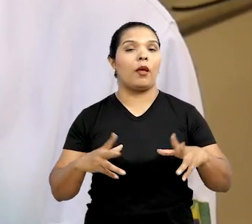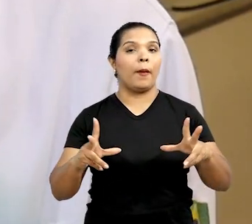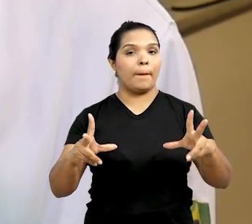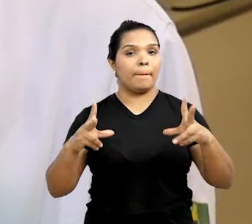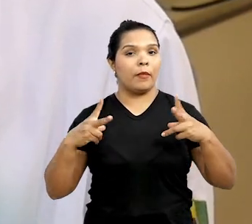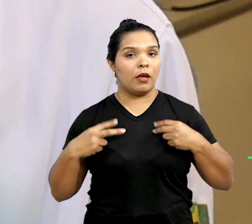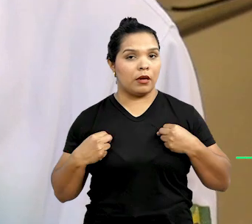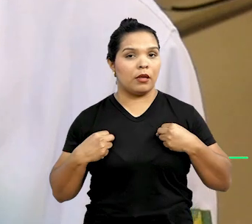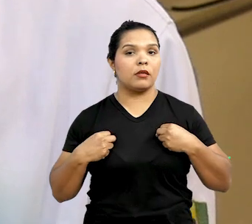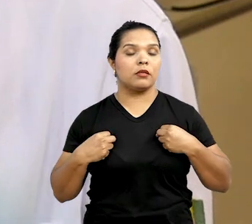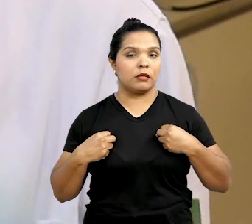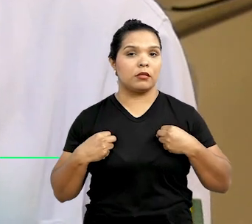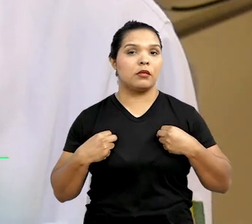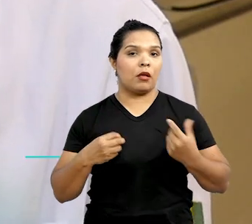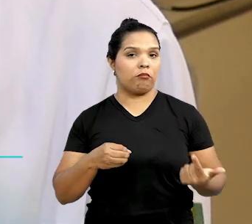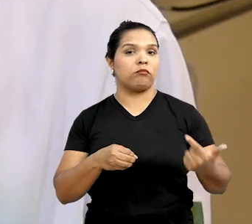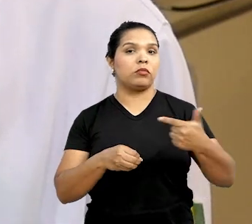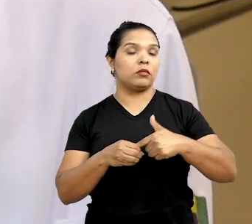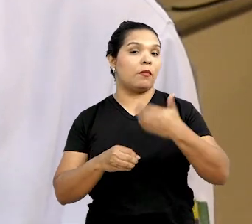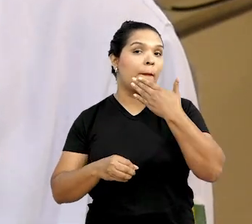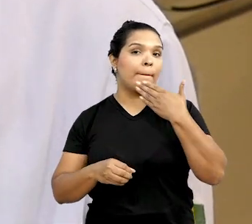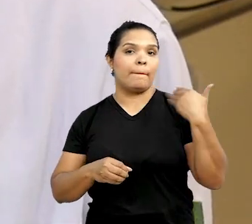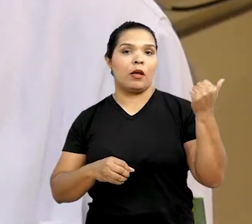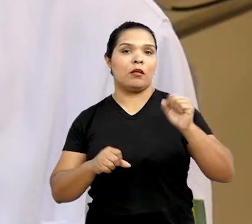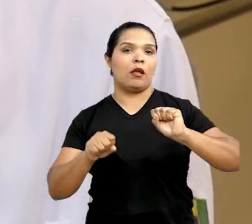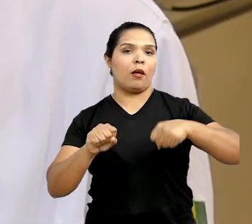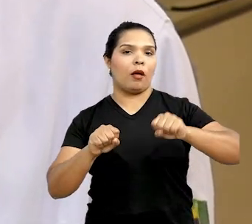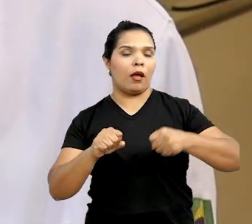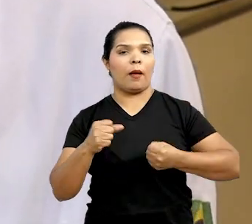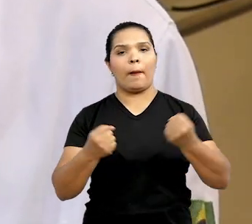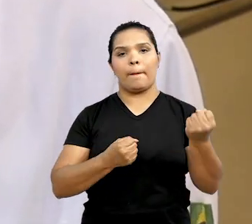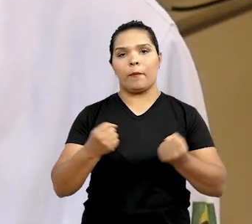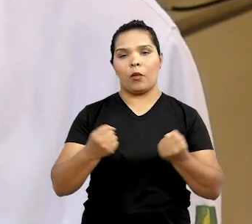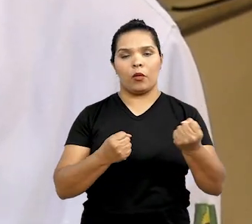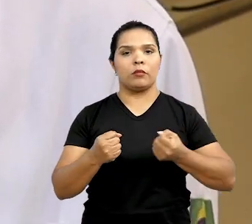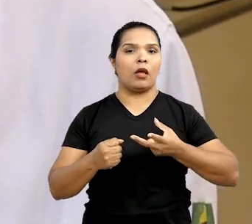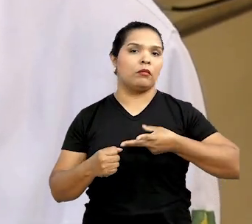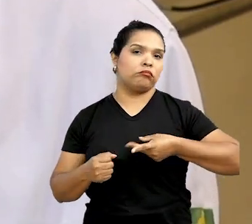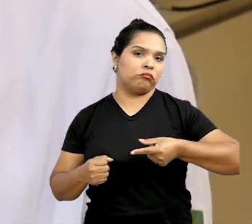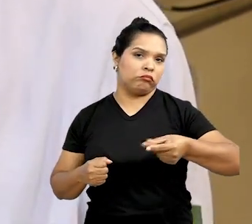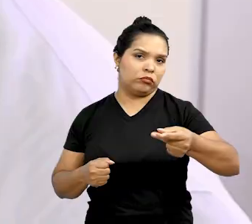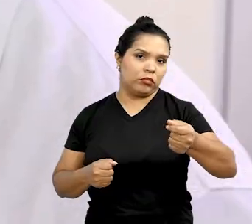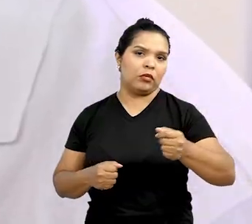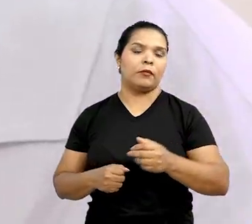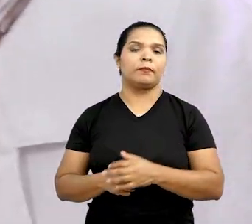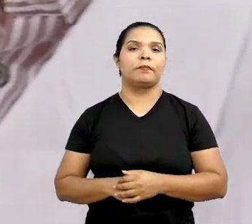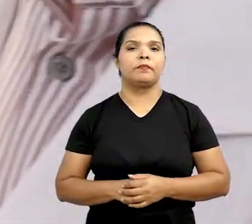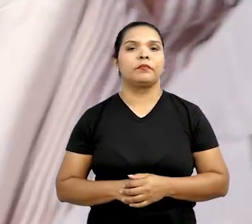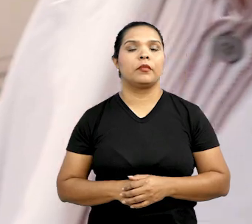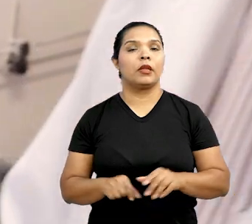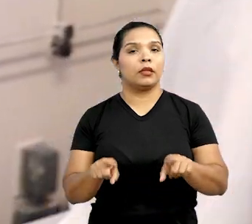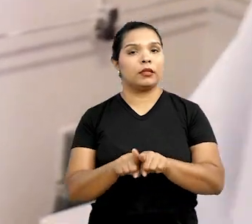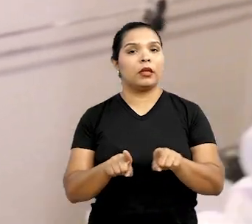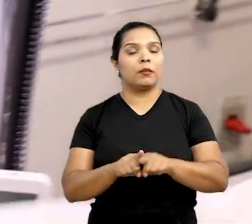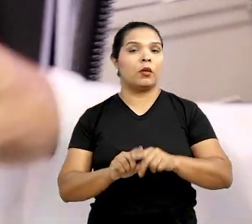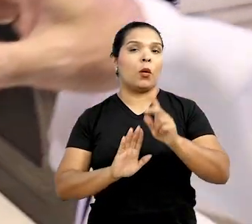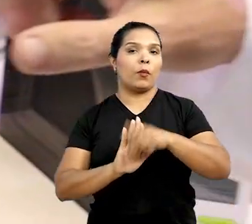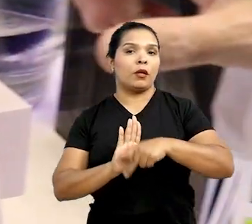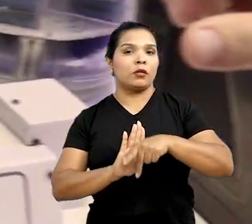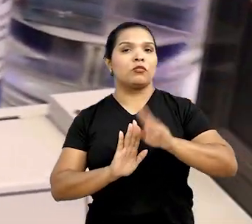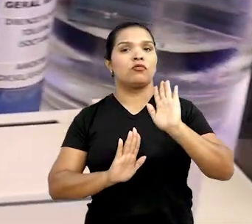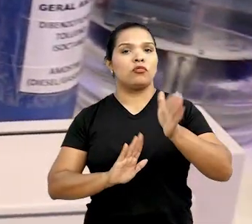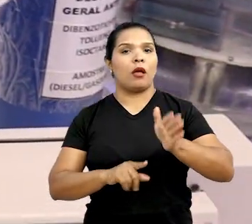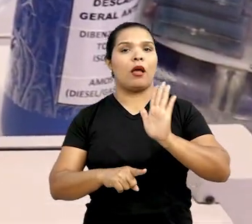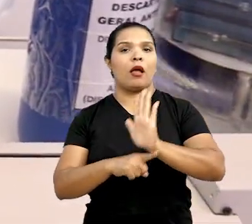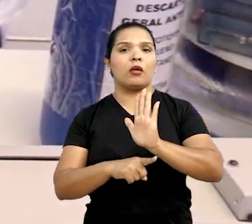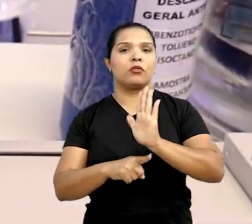merece o melhor produto para o seu carro, para sua moto, justamente para ajudar na durabilidade do seu veículo. De acordo com os pesquisadores, o projeto